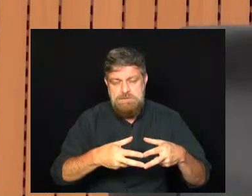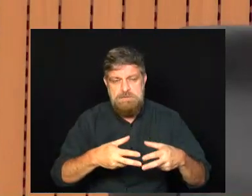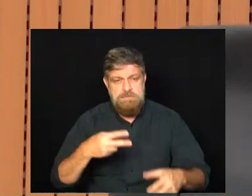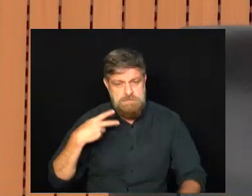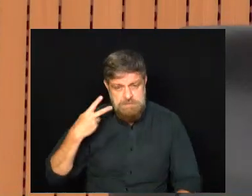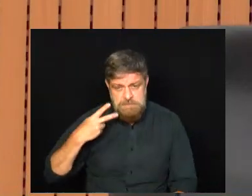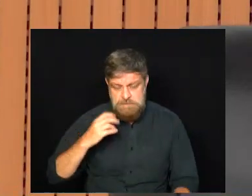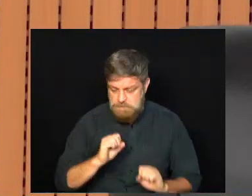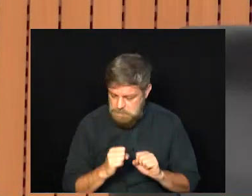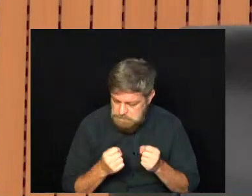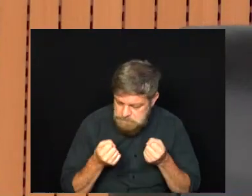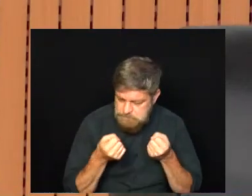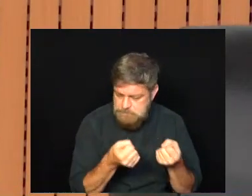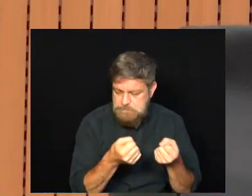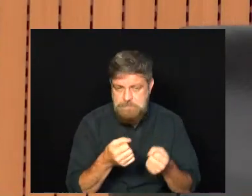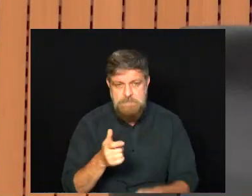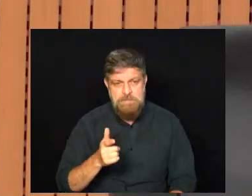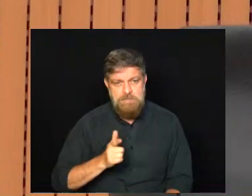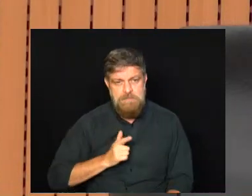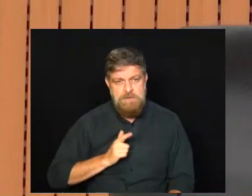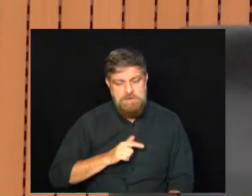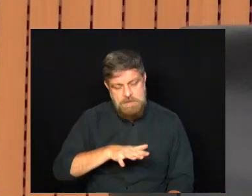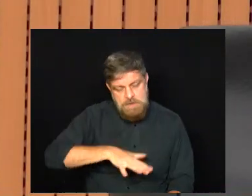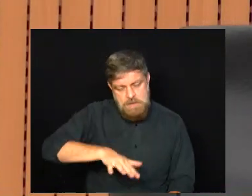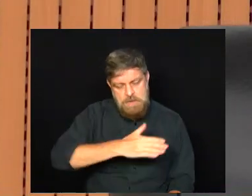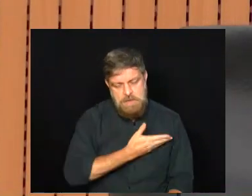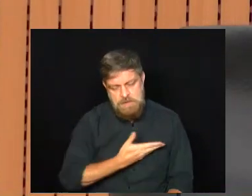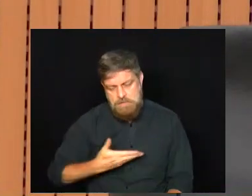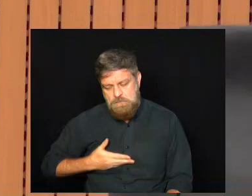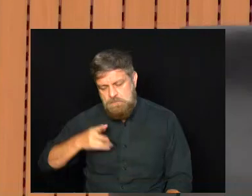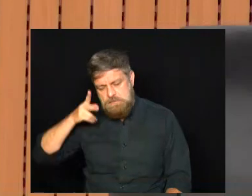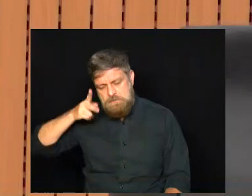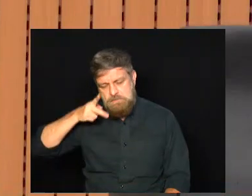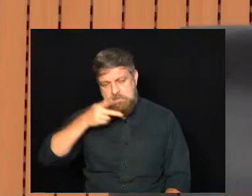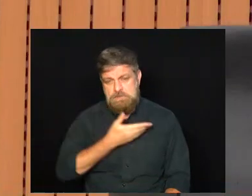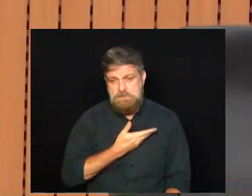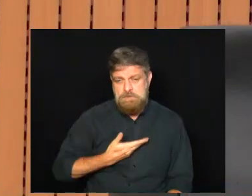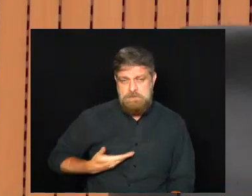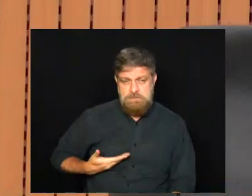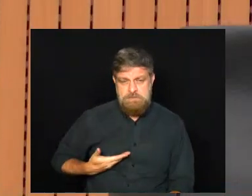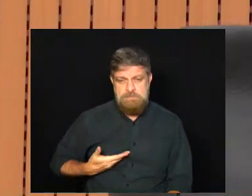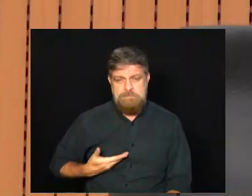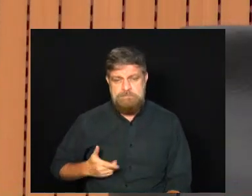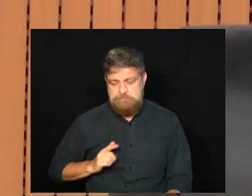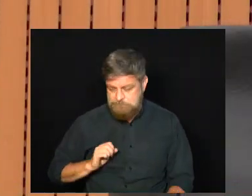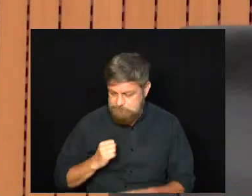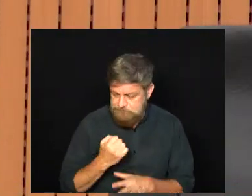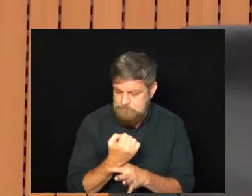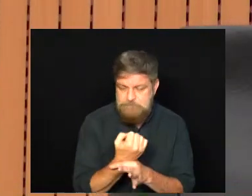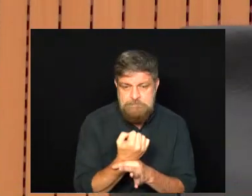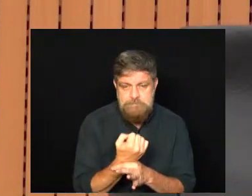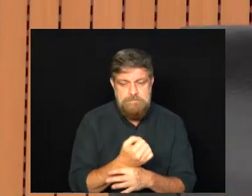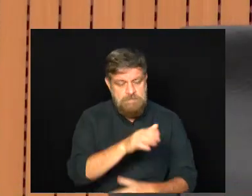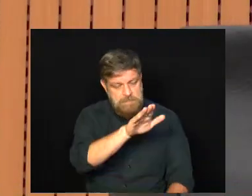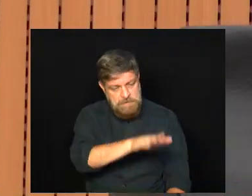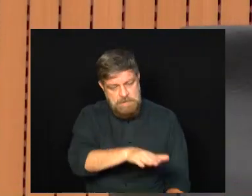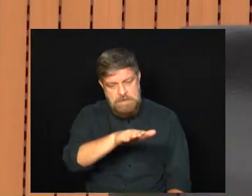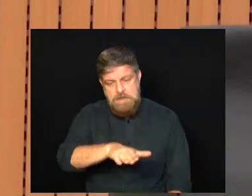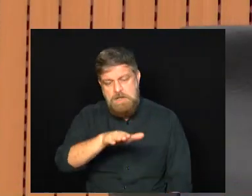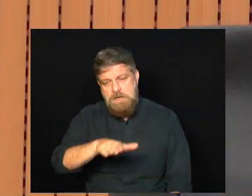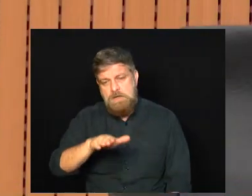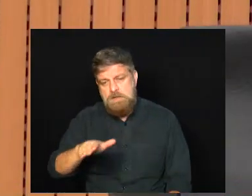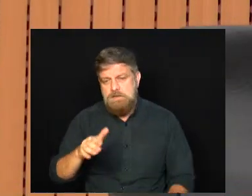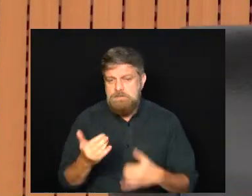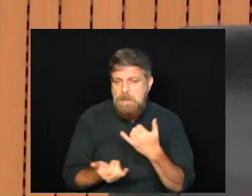medirá esforços para garantir, né, espaços públicos, políticas públicas que garantam o direito, né, de nossas